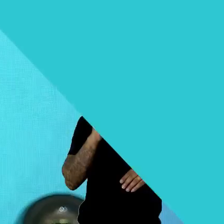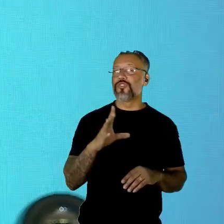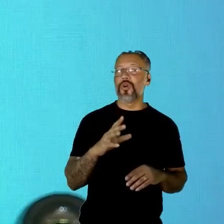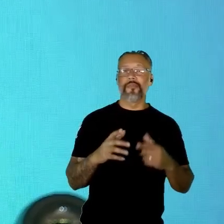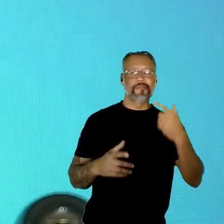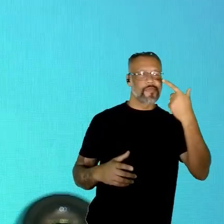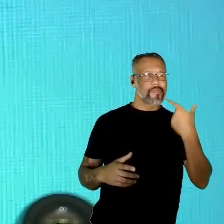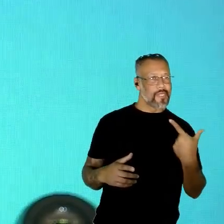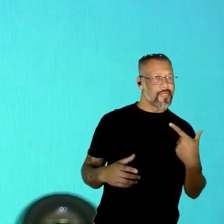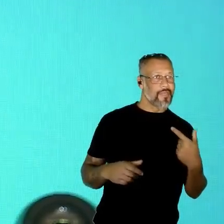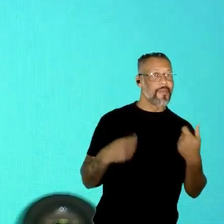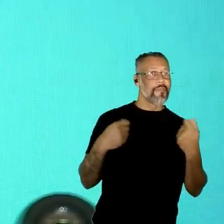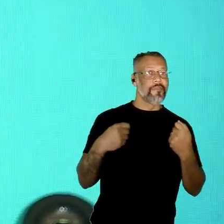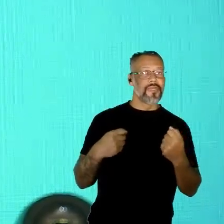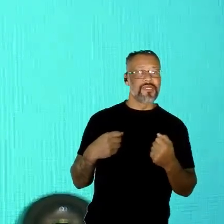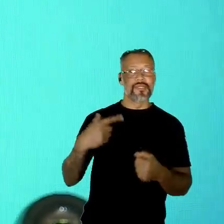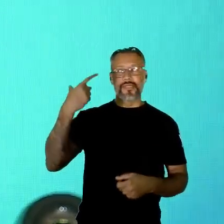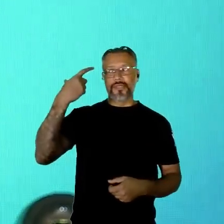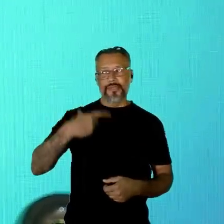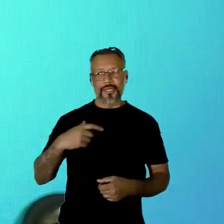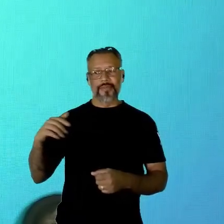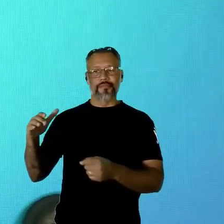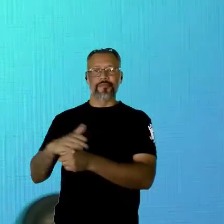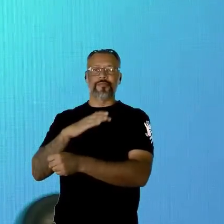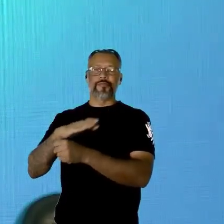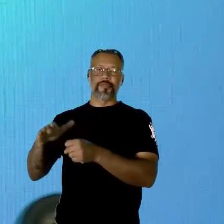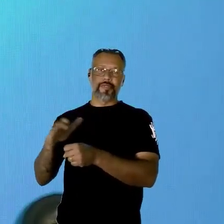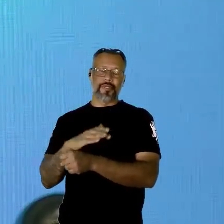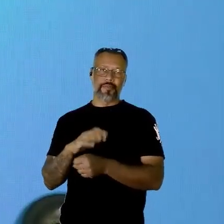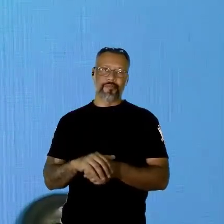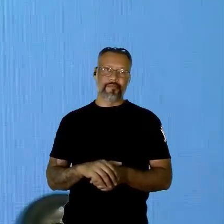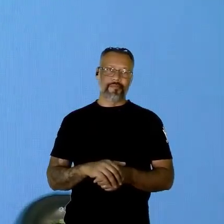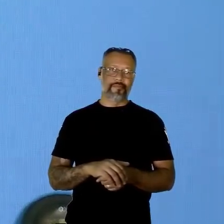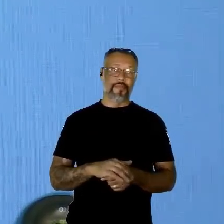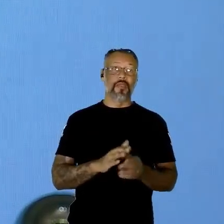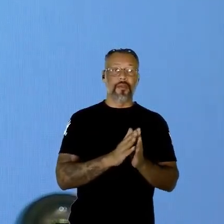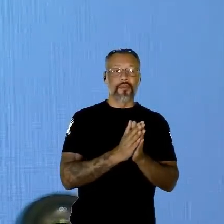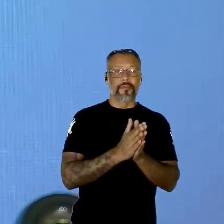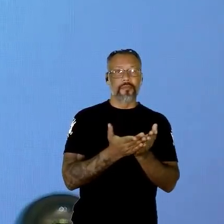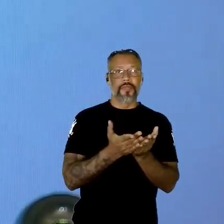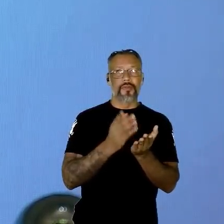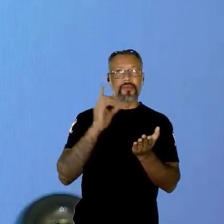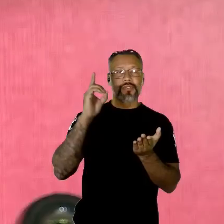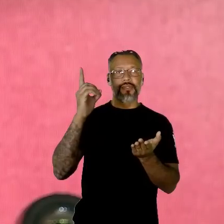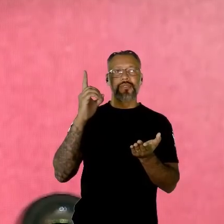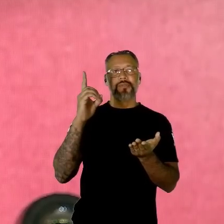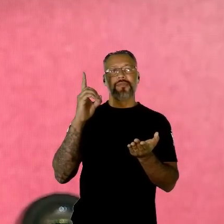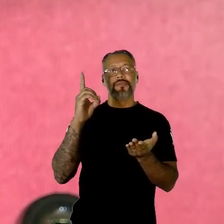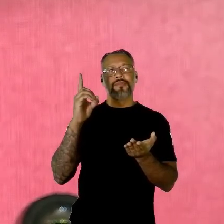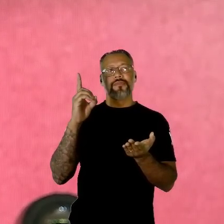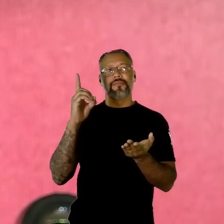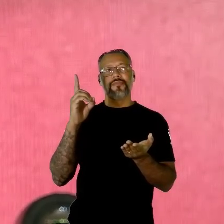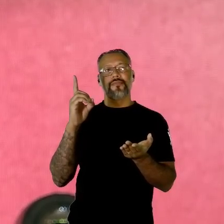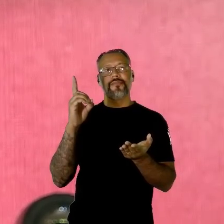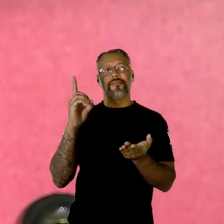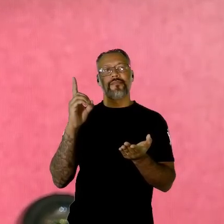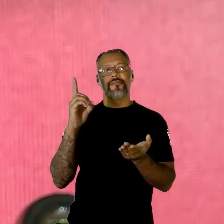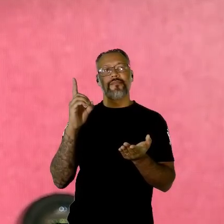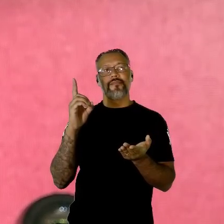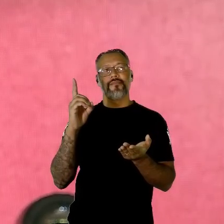Vamos abrir nossas bíblias em Efésios Capítulo 5 Versículo 18 aos Efésios 5:18